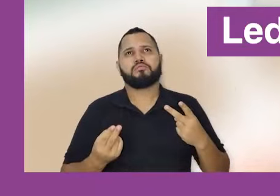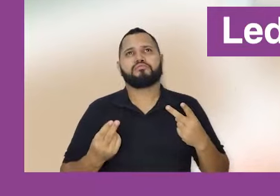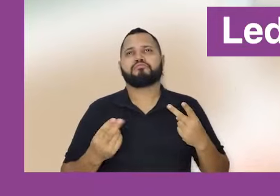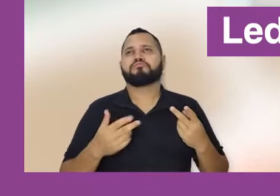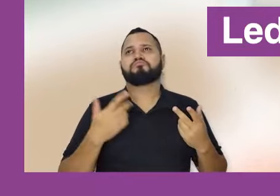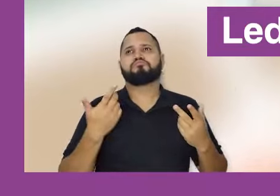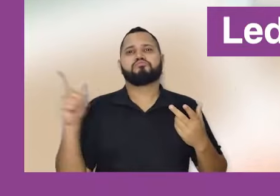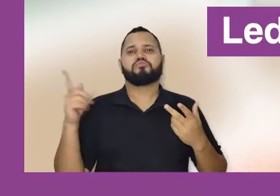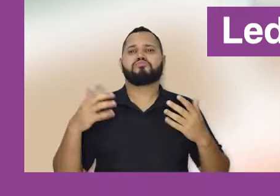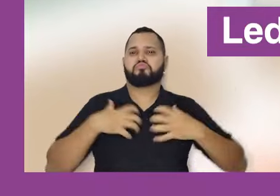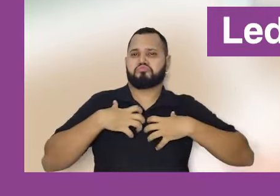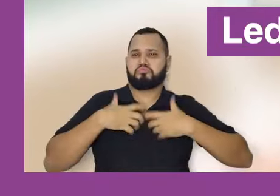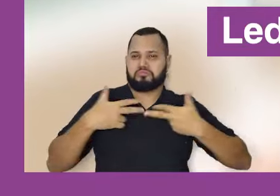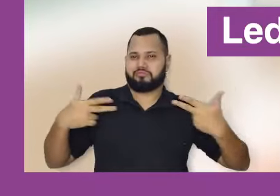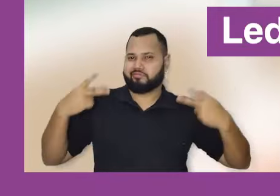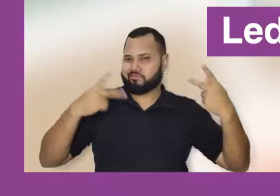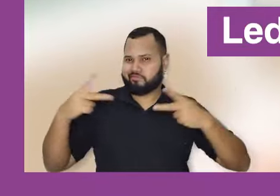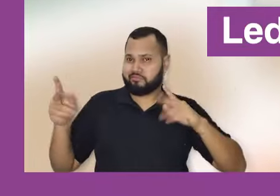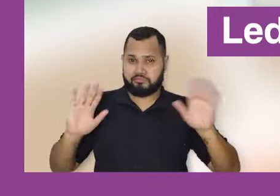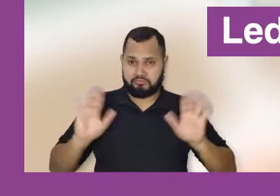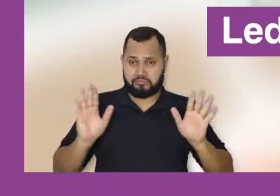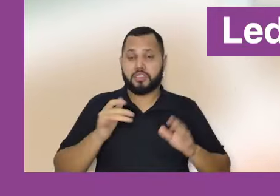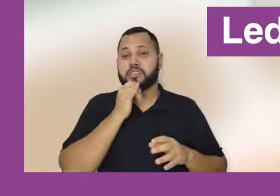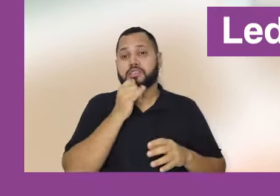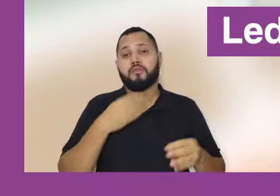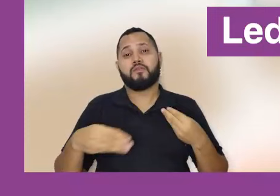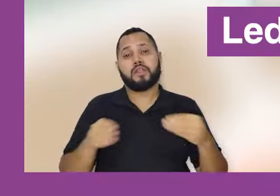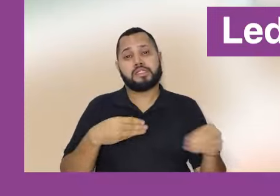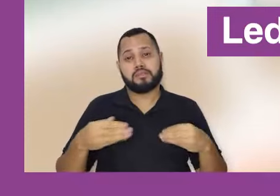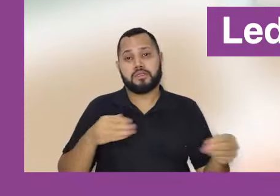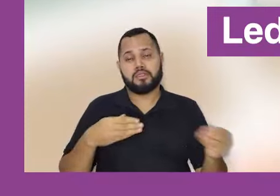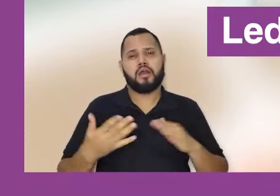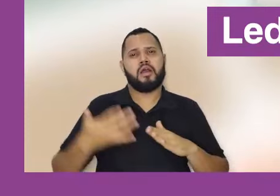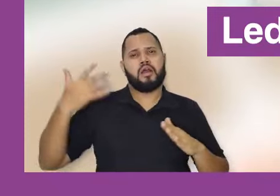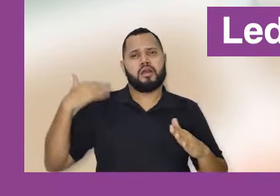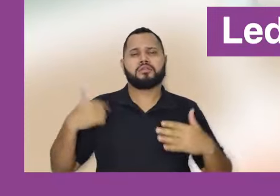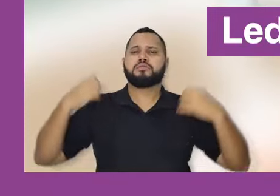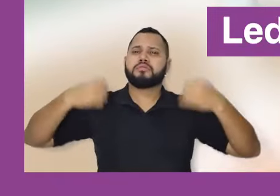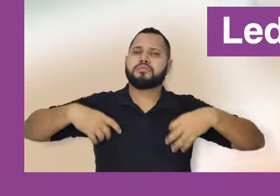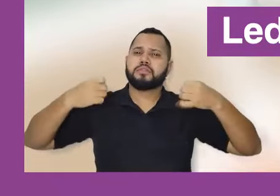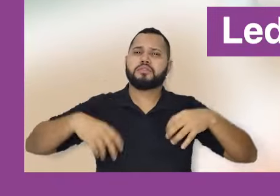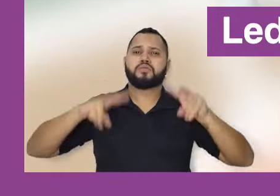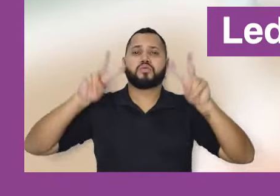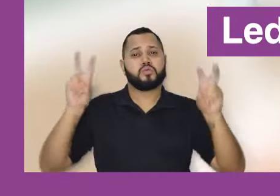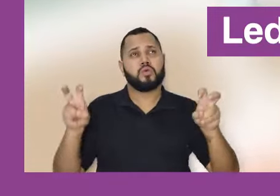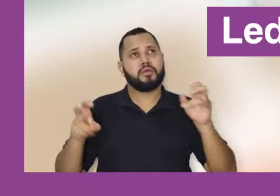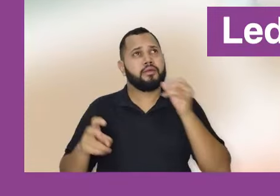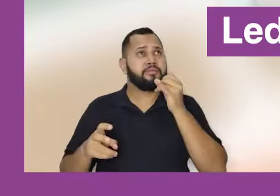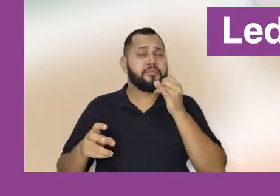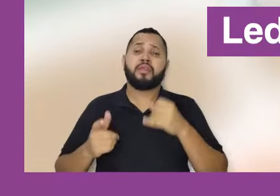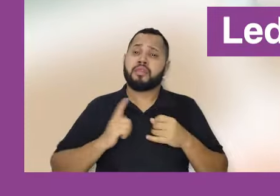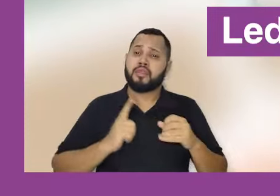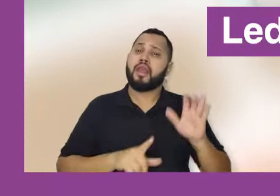uma determinada condição né então a gente tem hoje uma flexibilidade que Muito Antes quando eu falo isso de assim